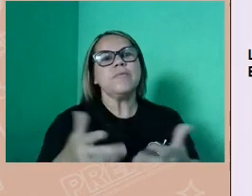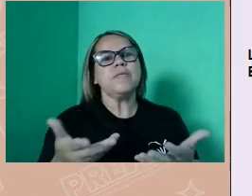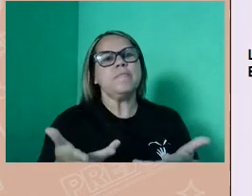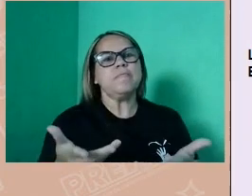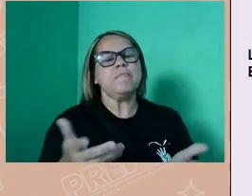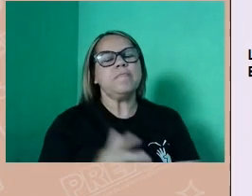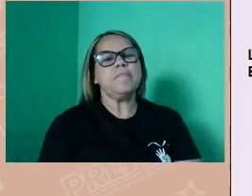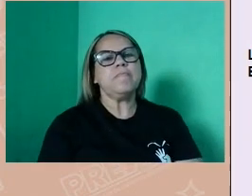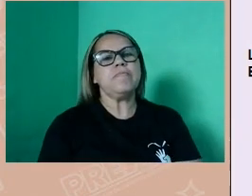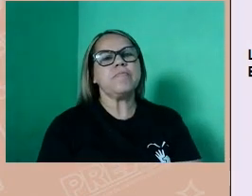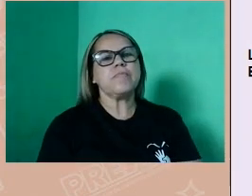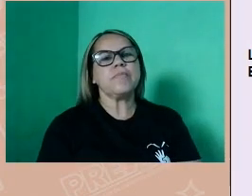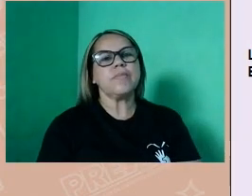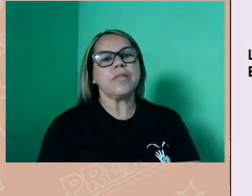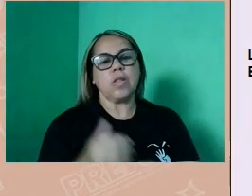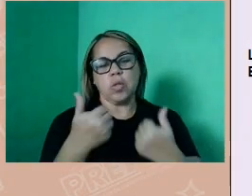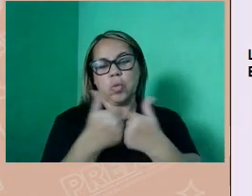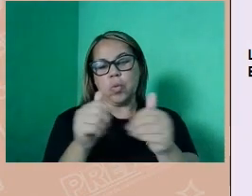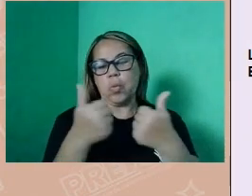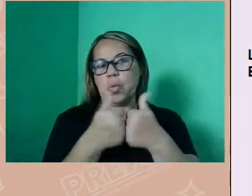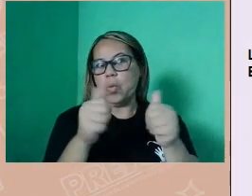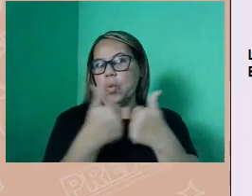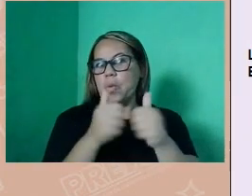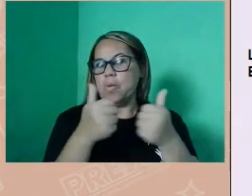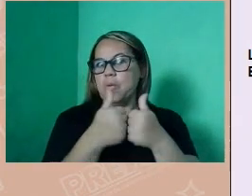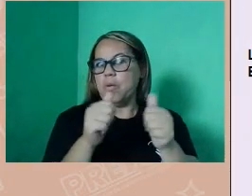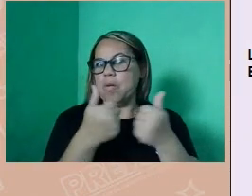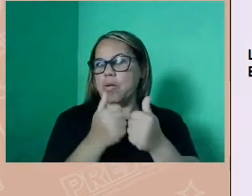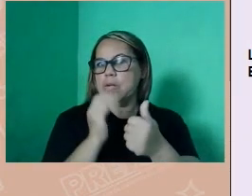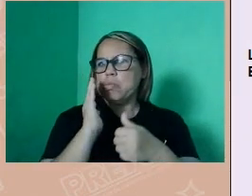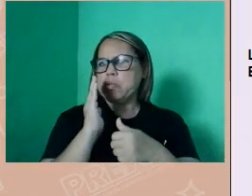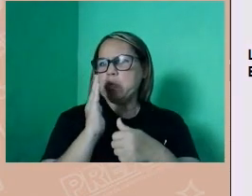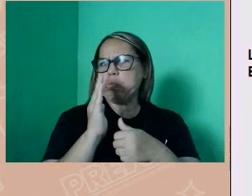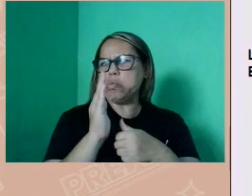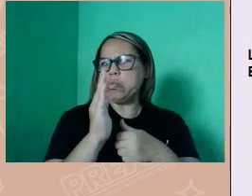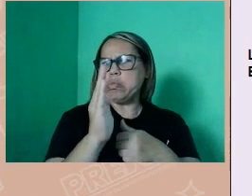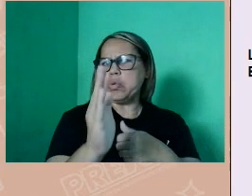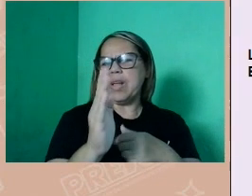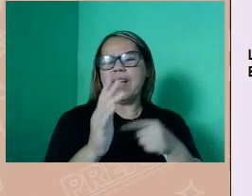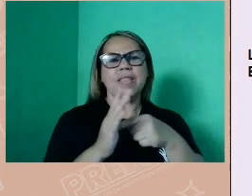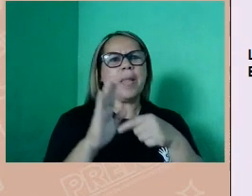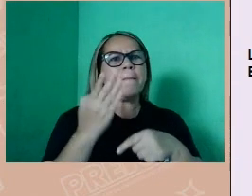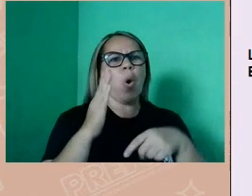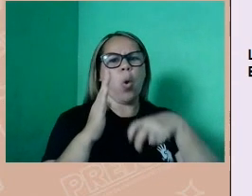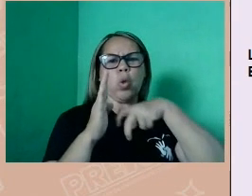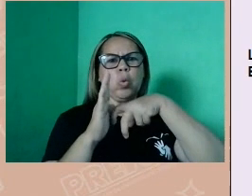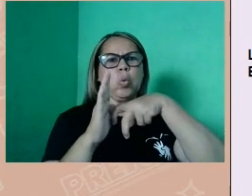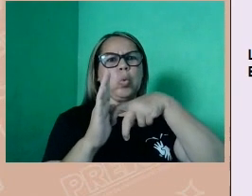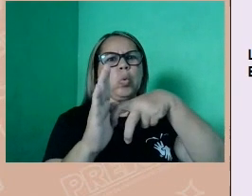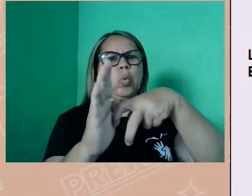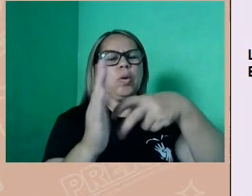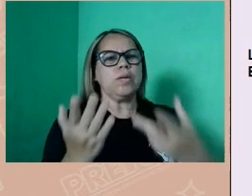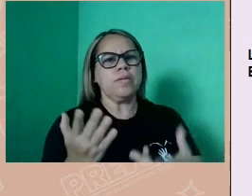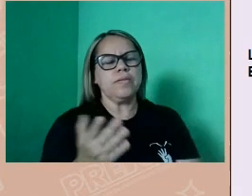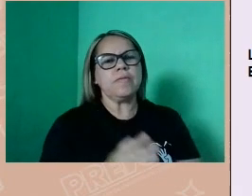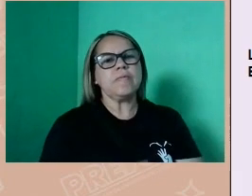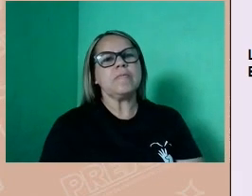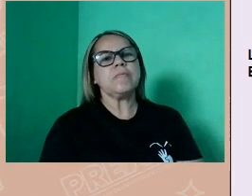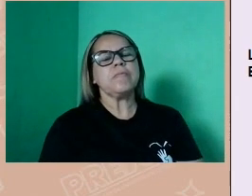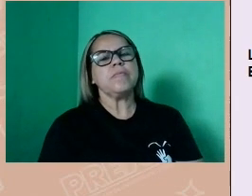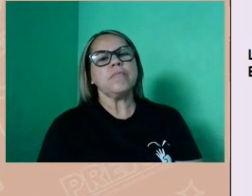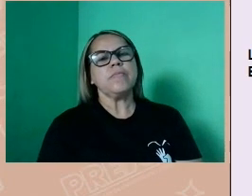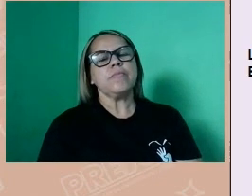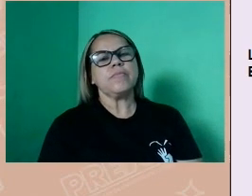né nos ônibus da cidade em movimento writes the photographer Victor Buriama então